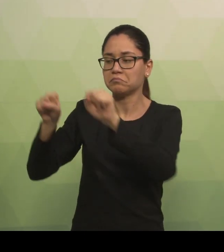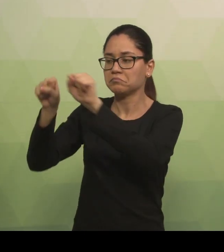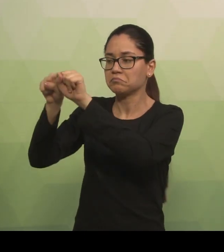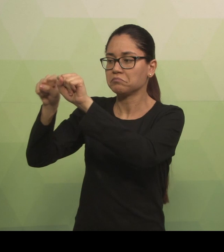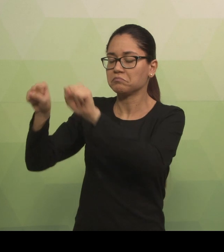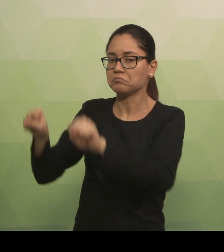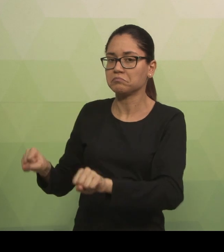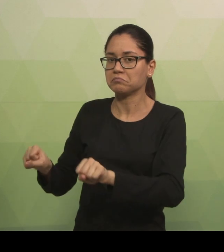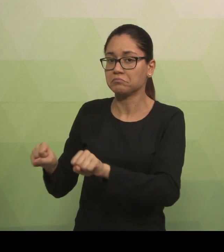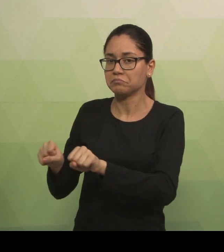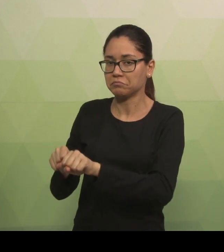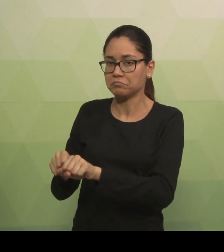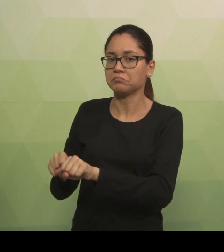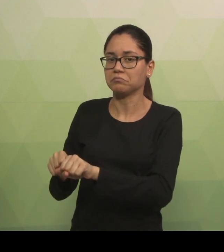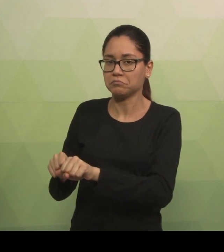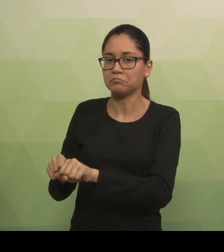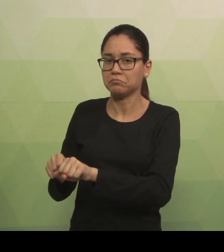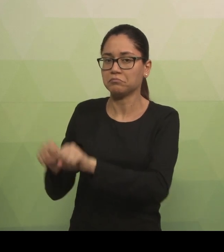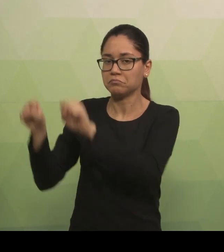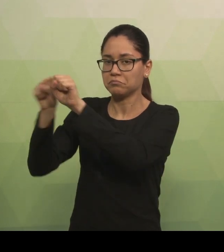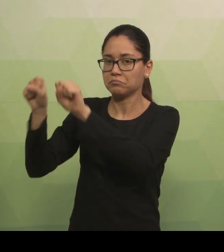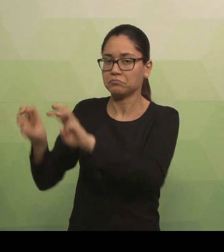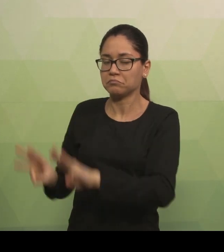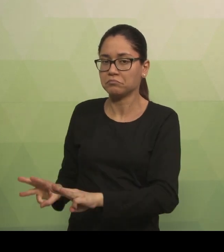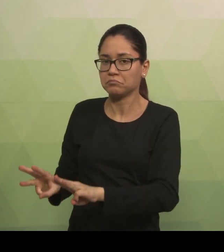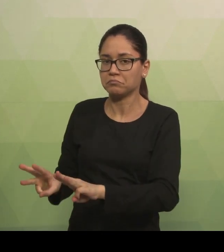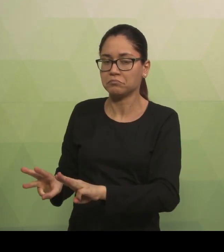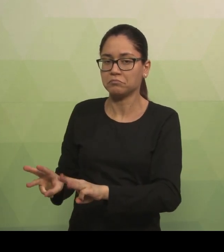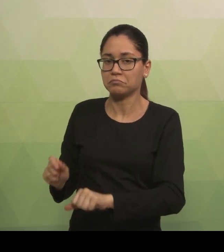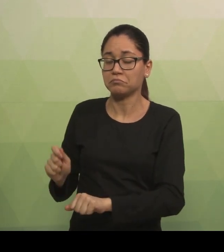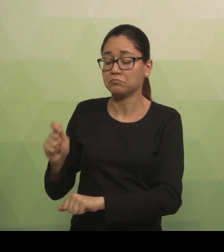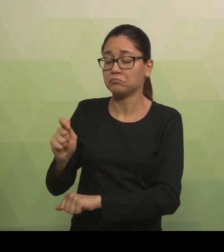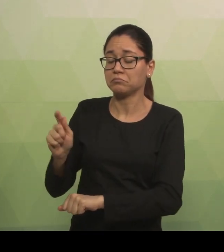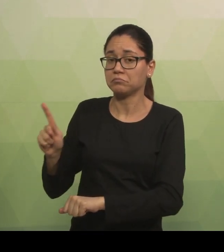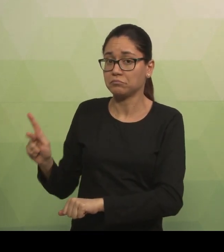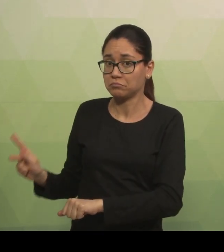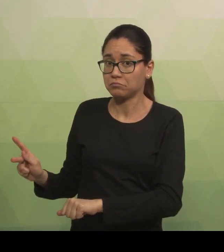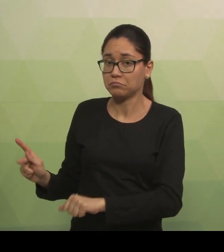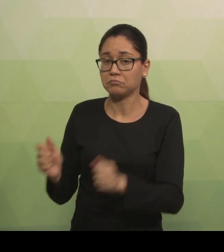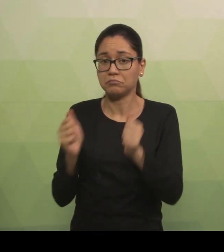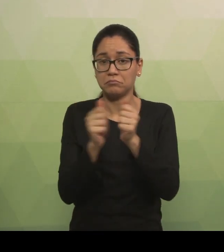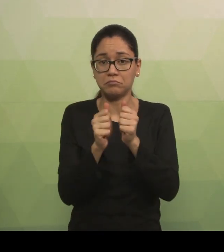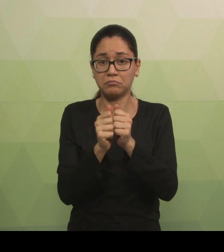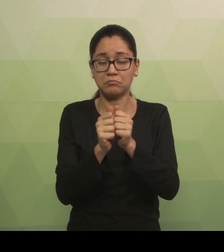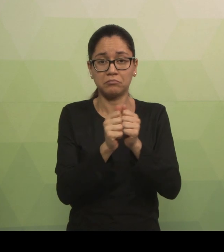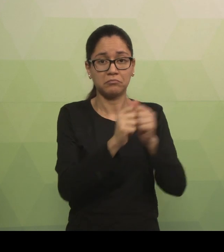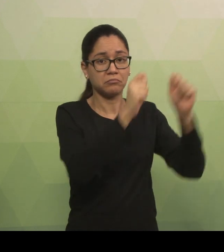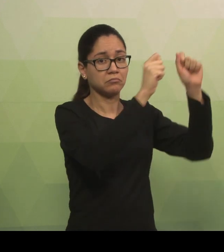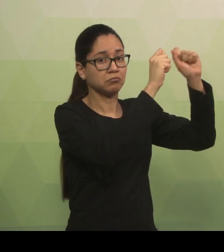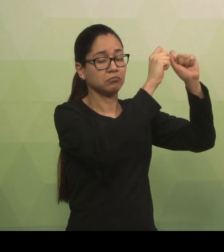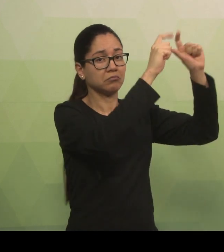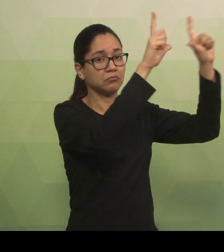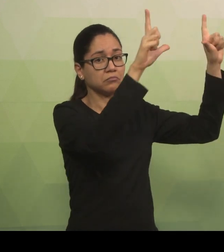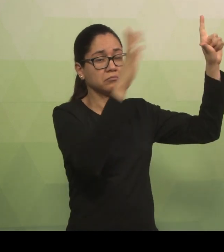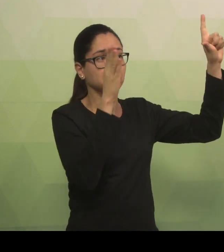Essa definição é importante porque o programa de computador e a interface são componentes de um mesmo